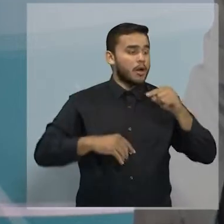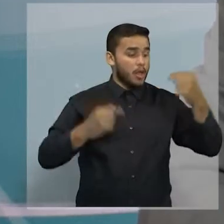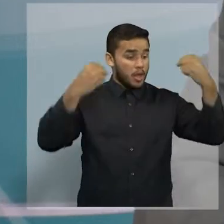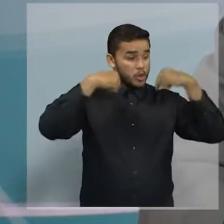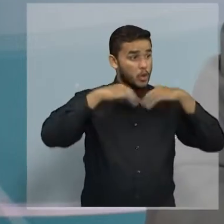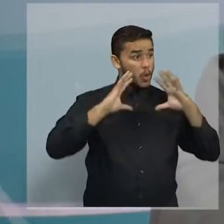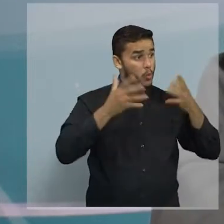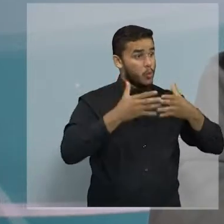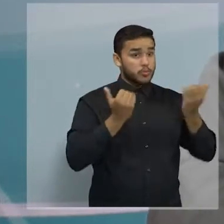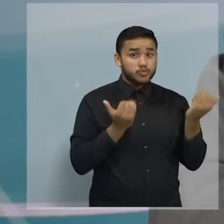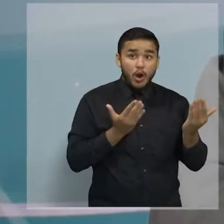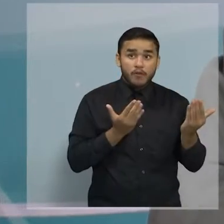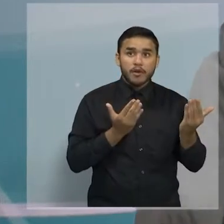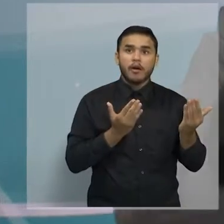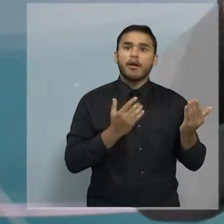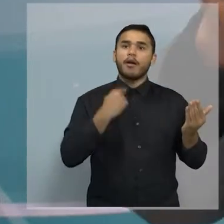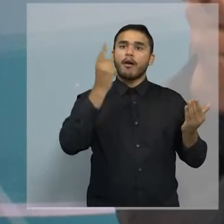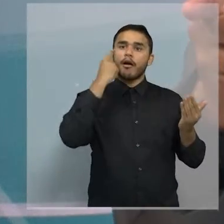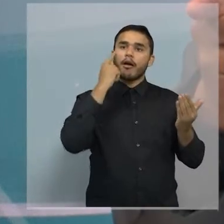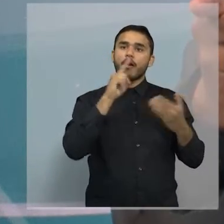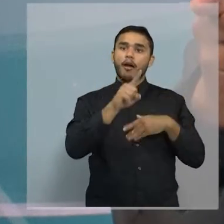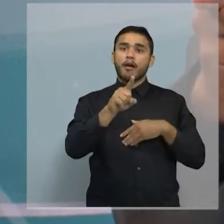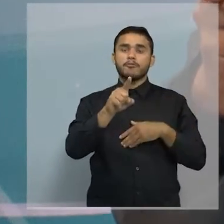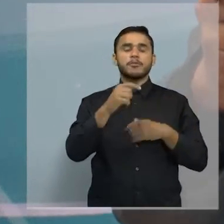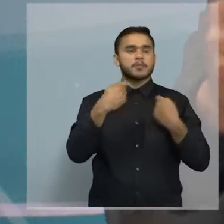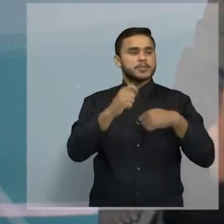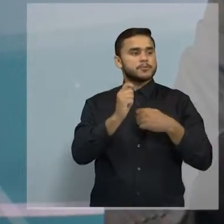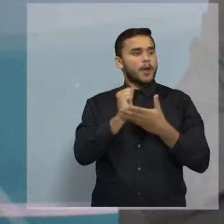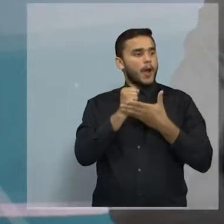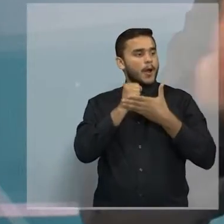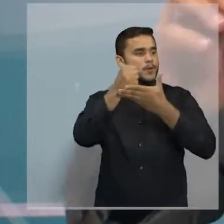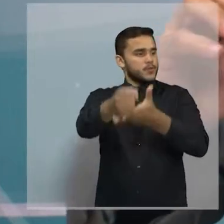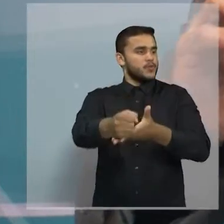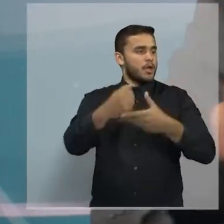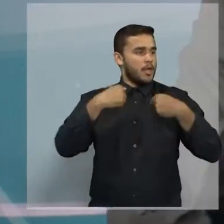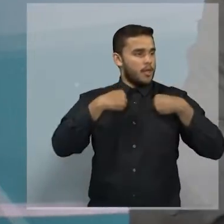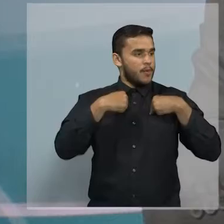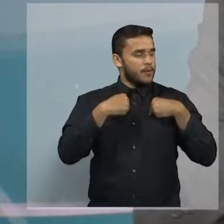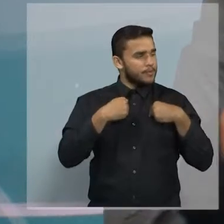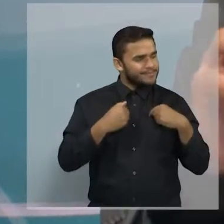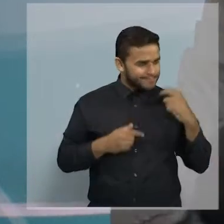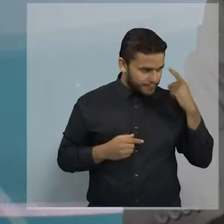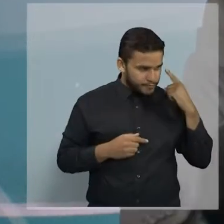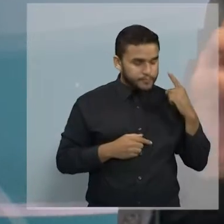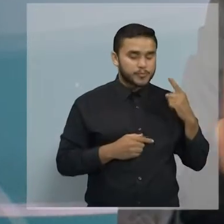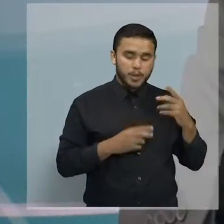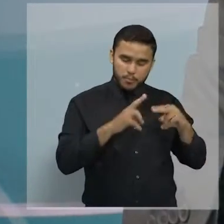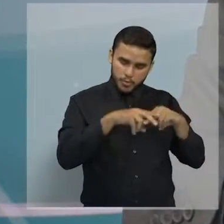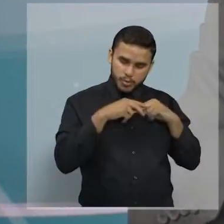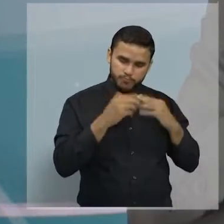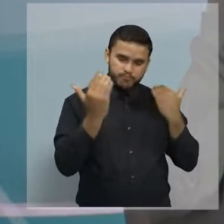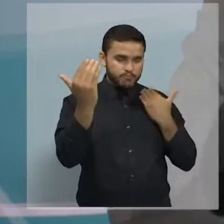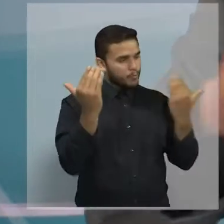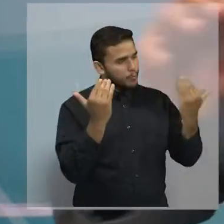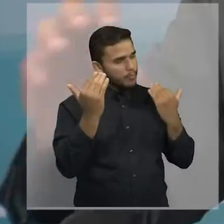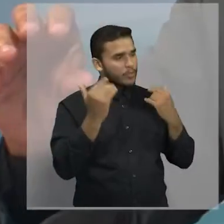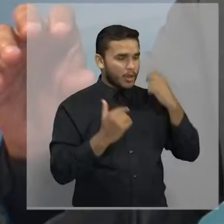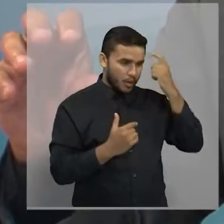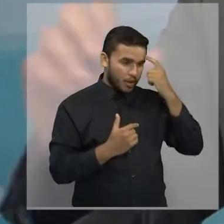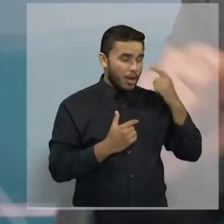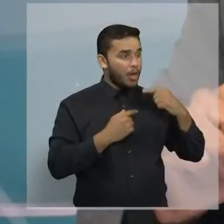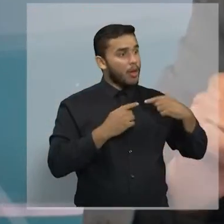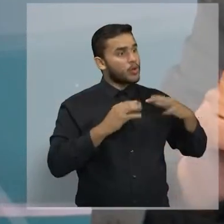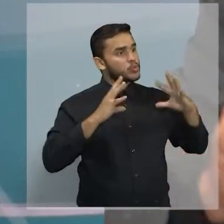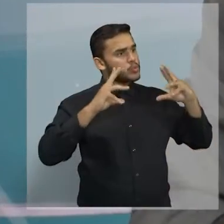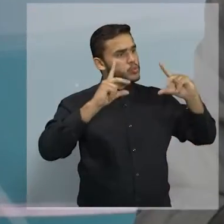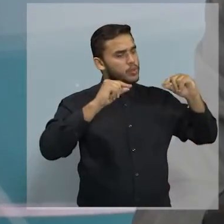tenho que saldar não com a geração anterior, mas com a geração futura. Quer dizer, então é essa lógica que a gente faz essa vinculação